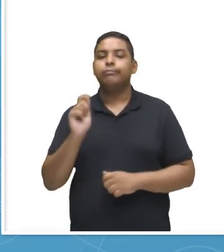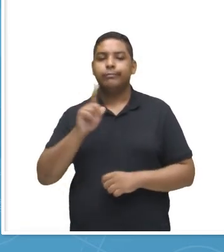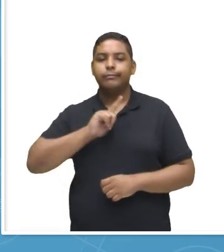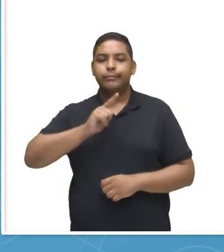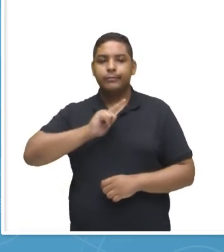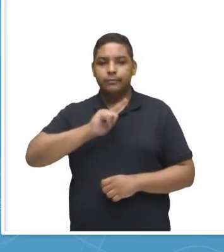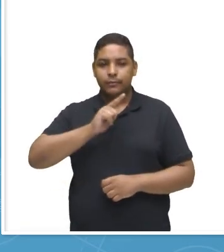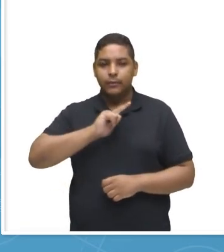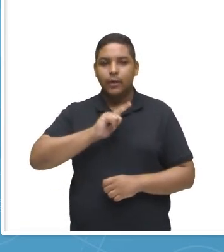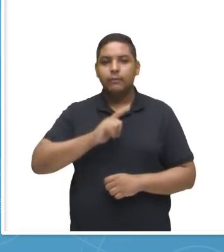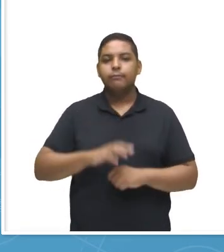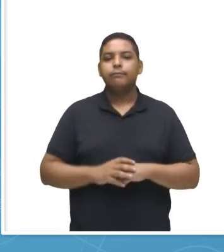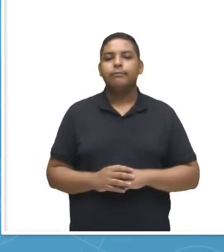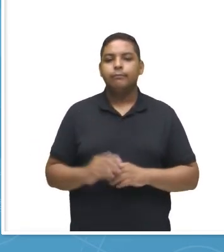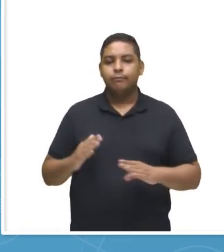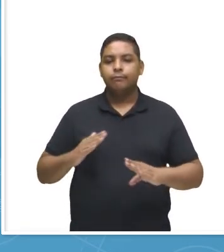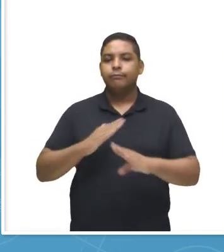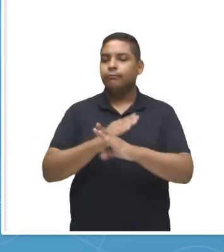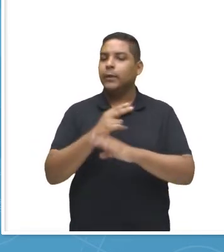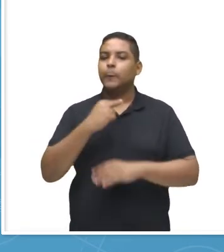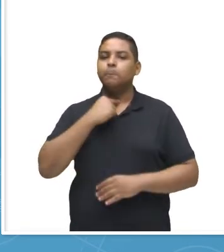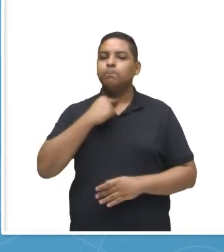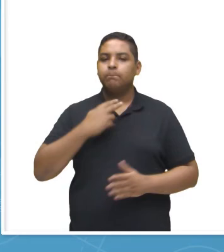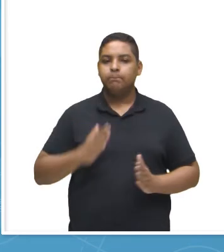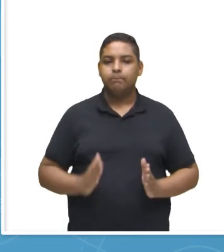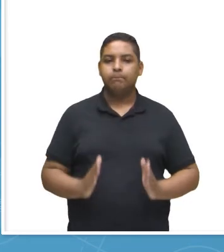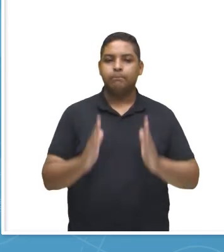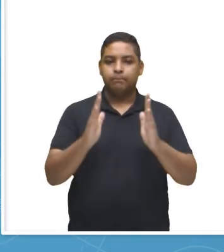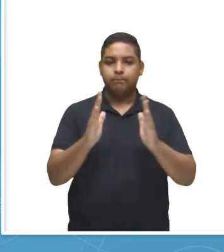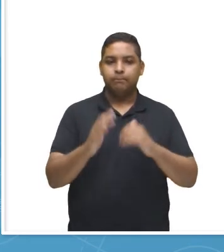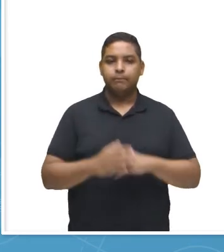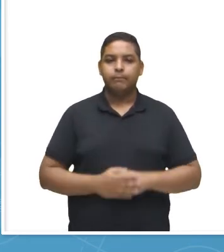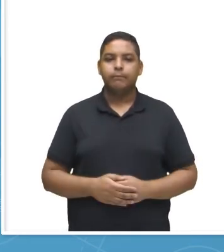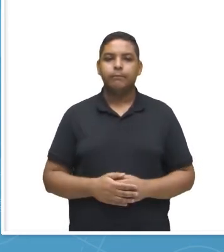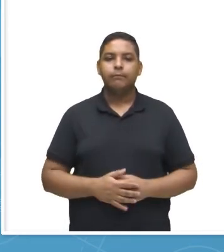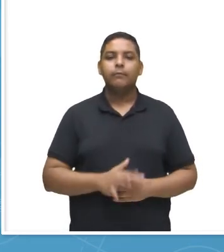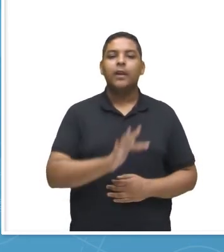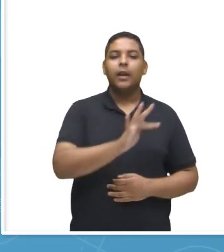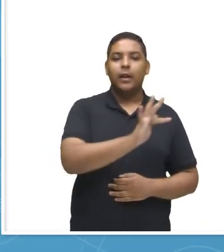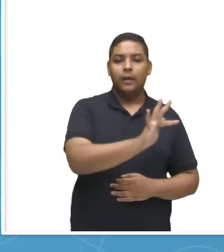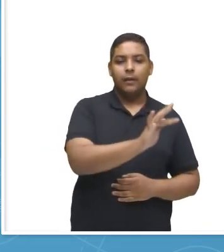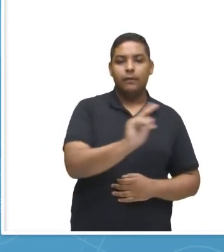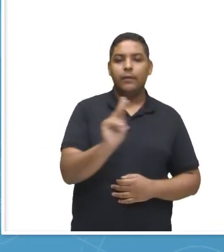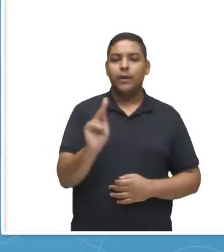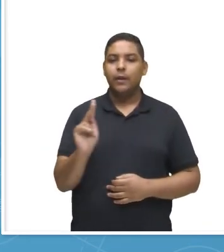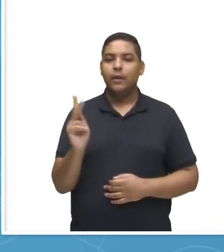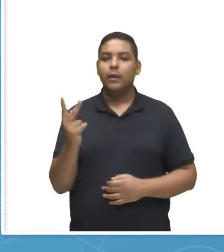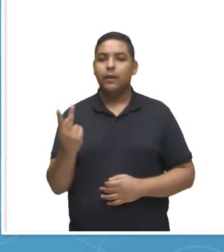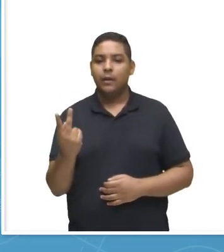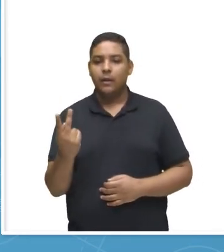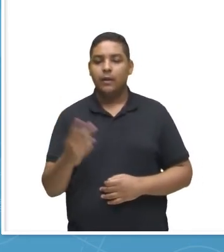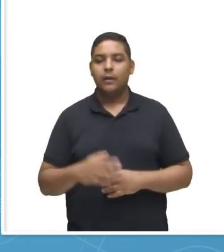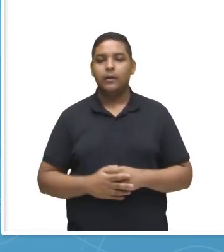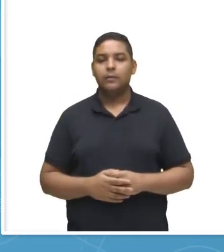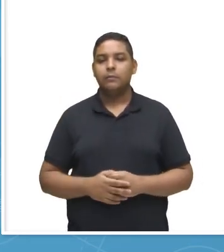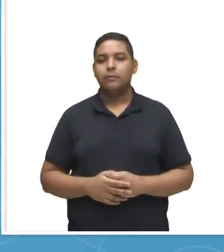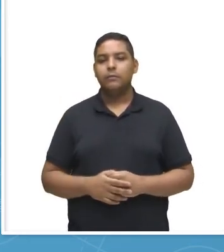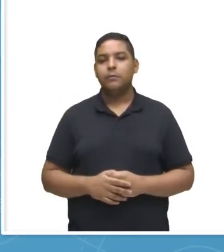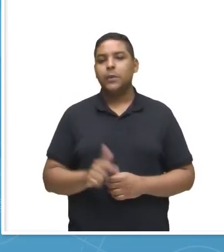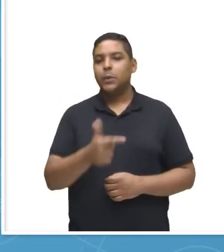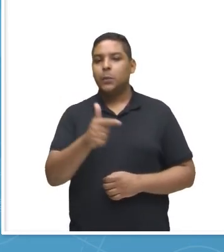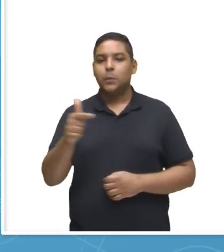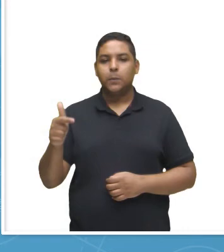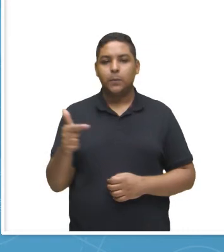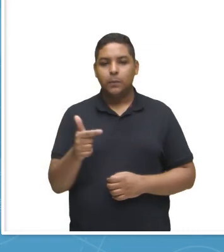paralelas, tá? As retas F e H não são paralelas, olha